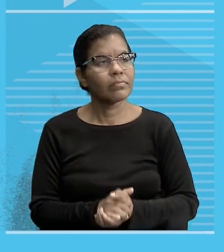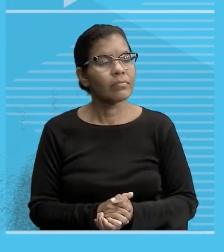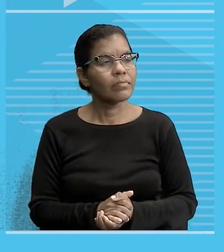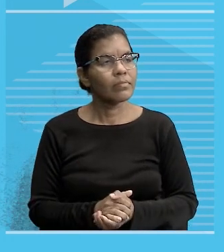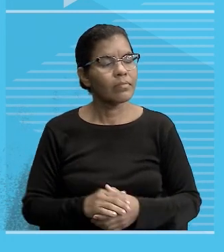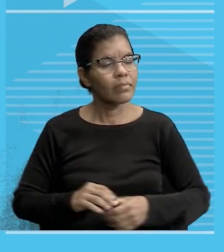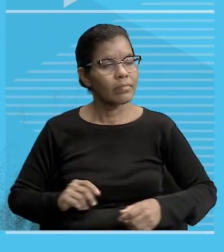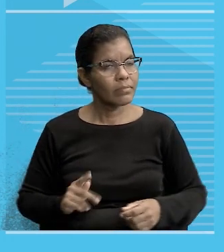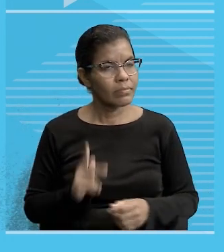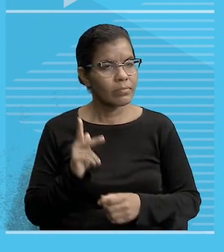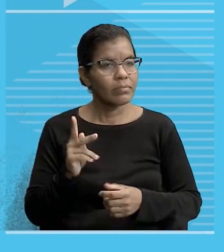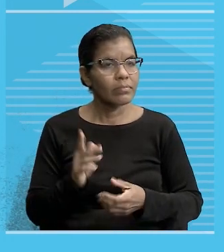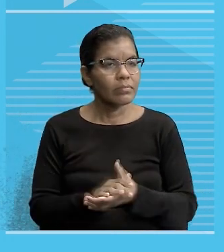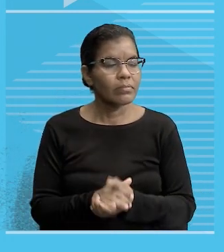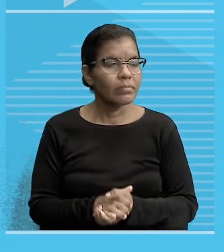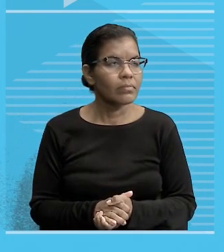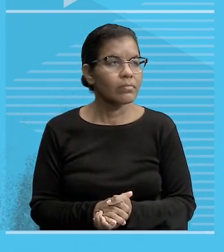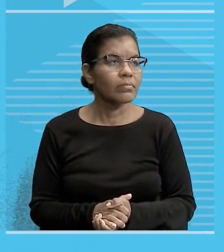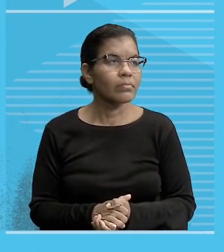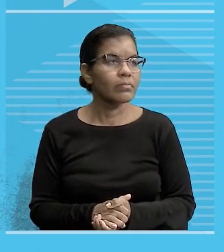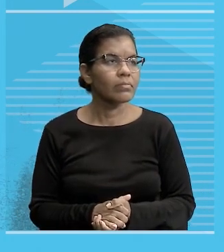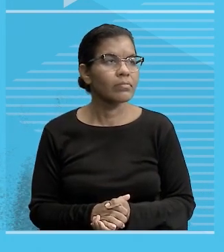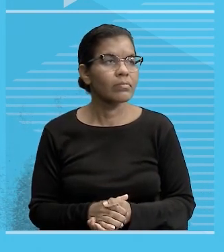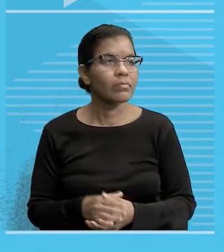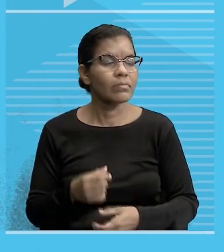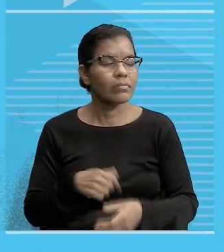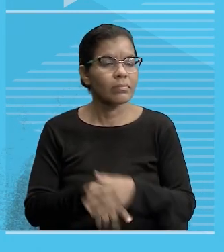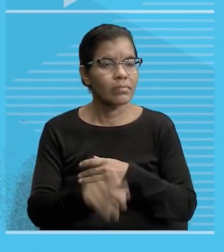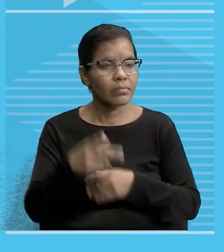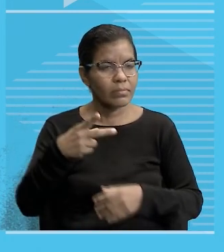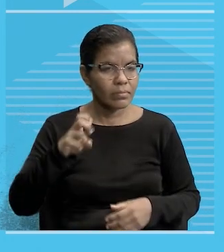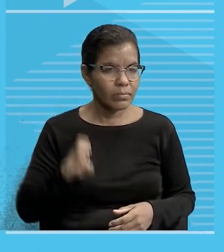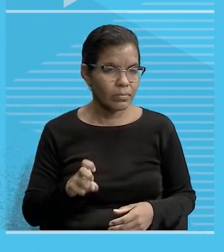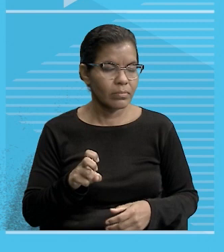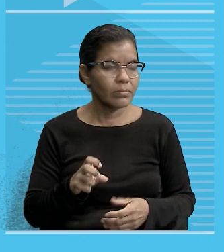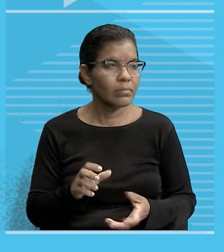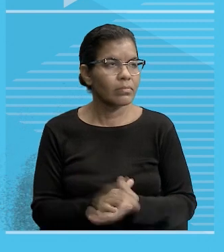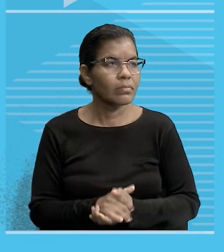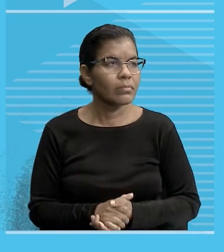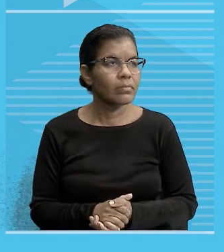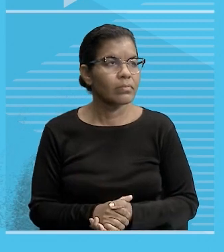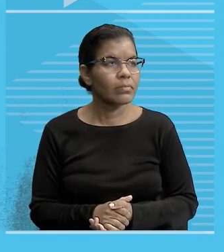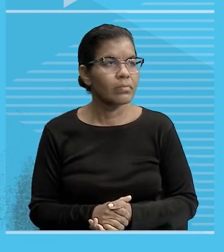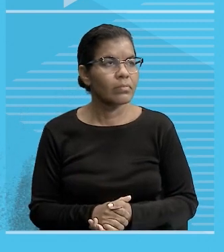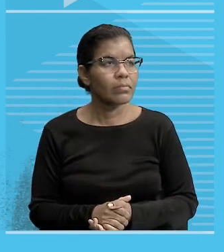tranquilo vamos para a próxima quinta e última